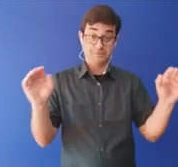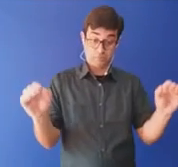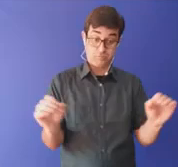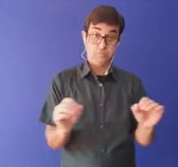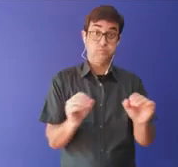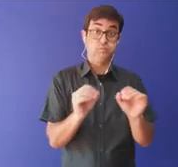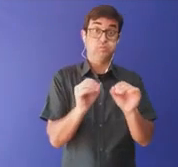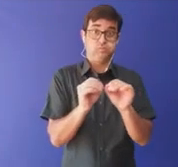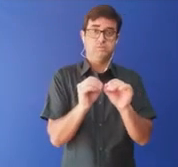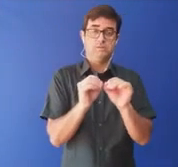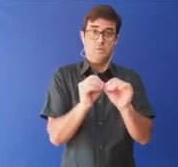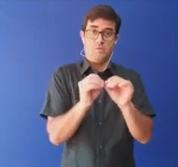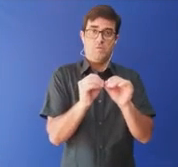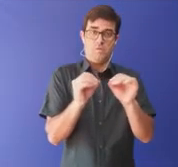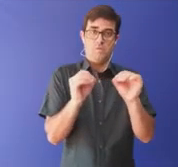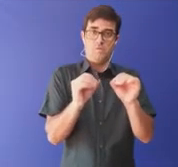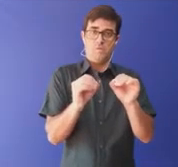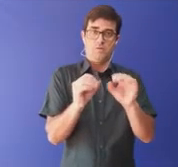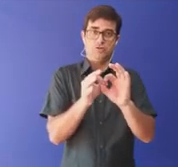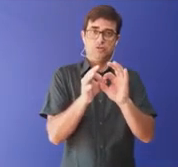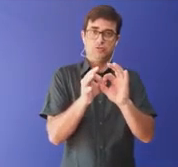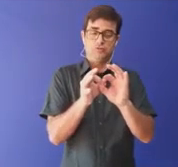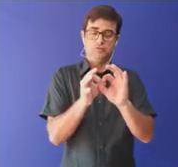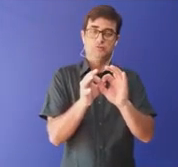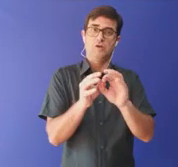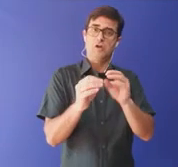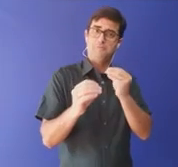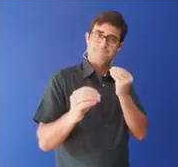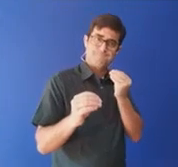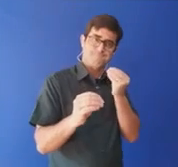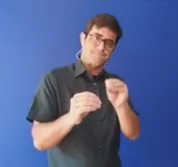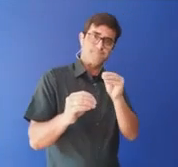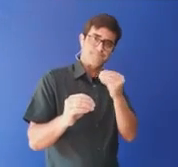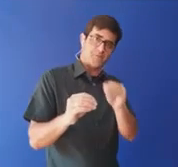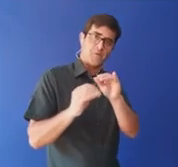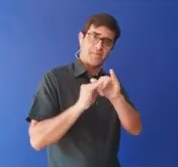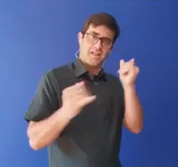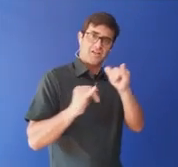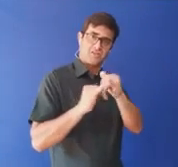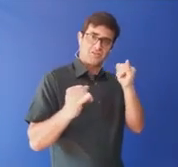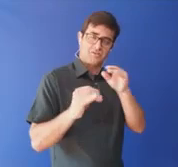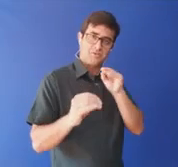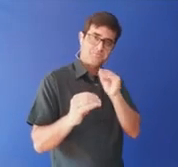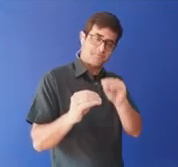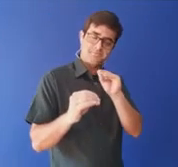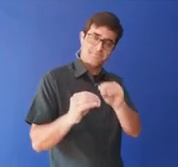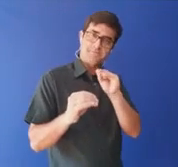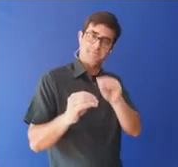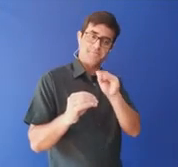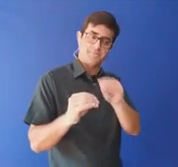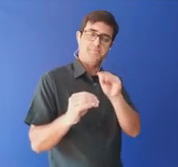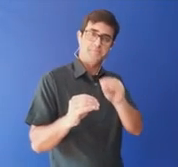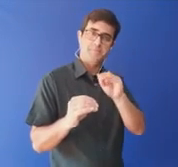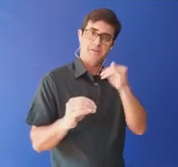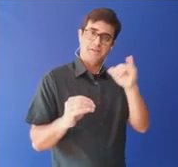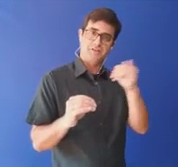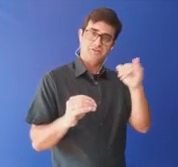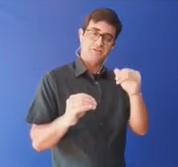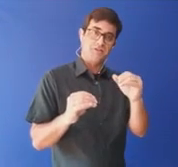aqueles dois átomos quando eles se ligaram, para eu separar eu tenho que dar energia igual à energia que